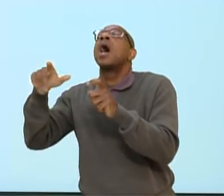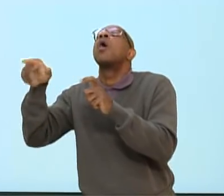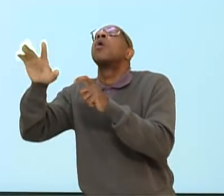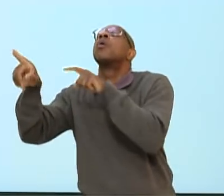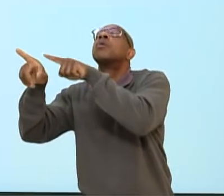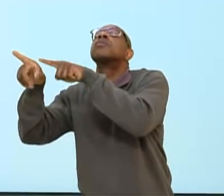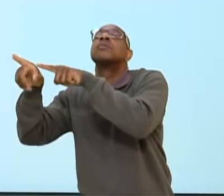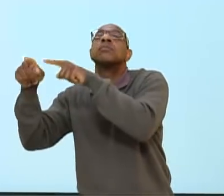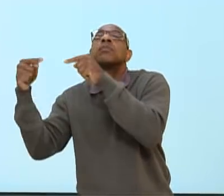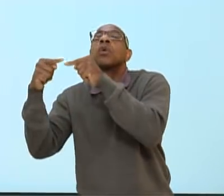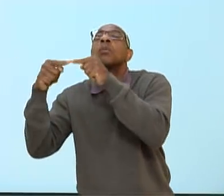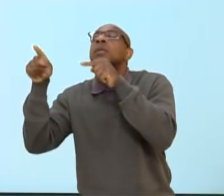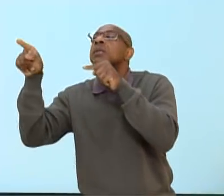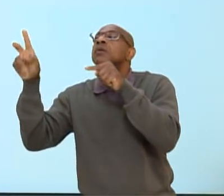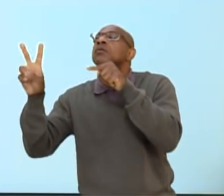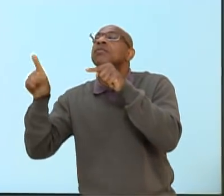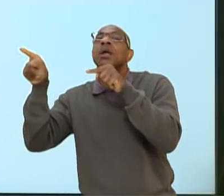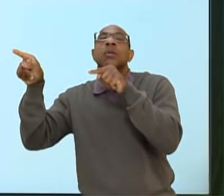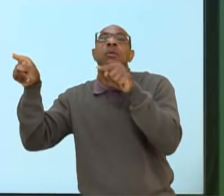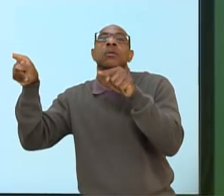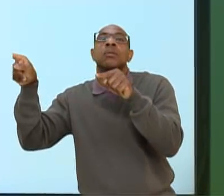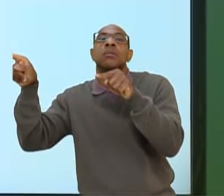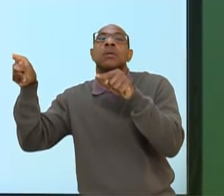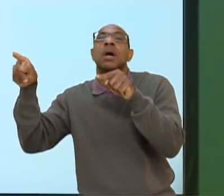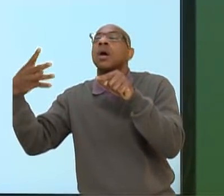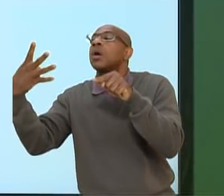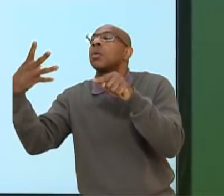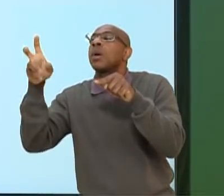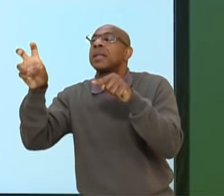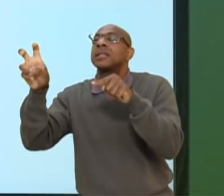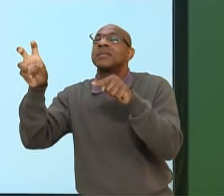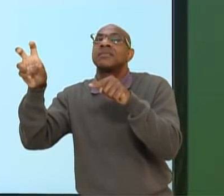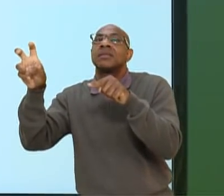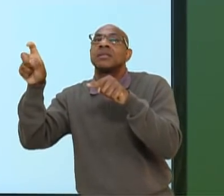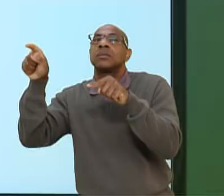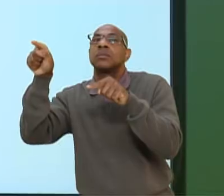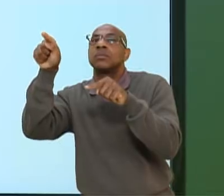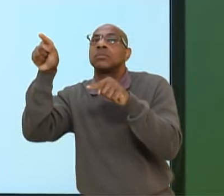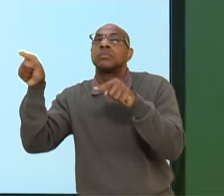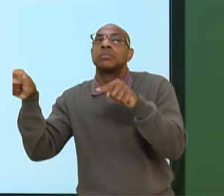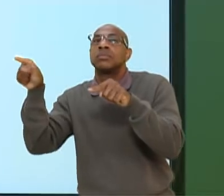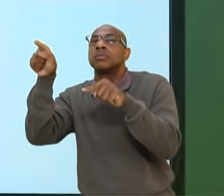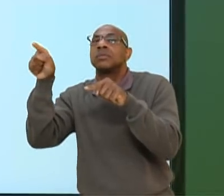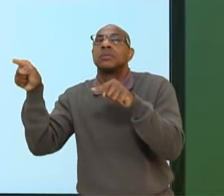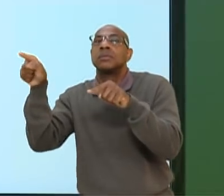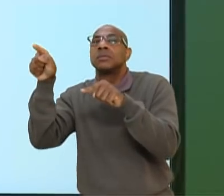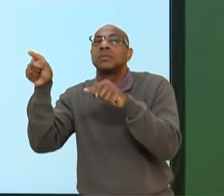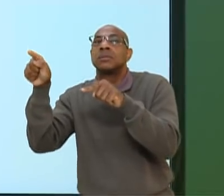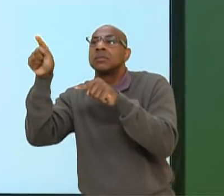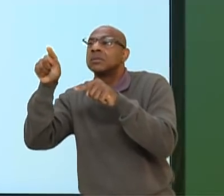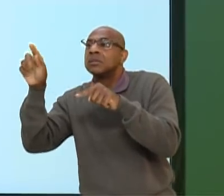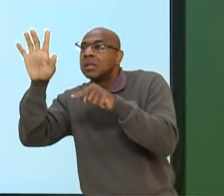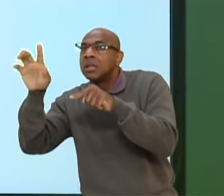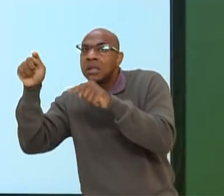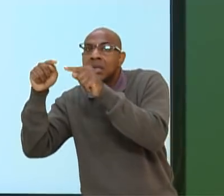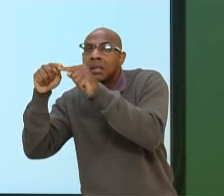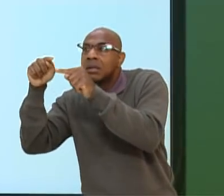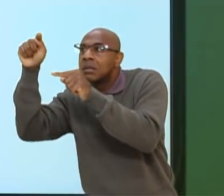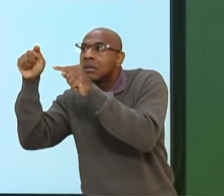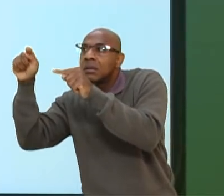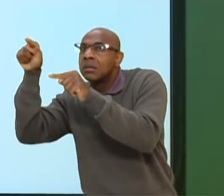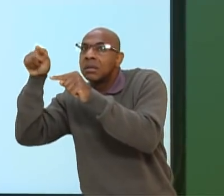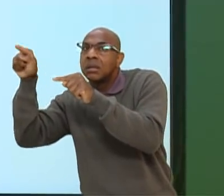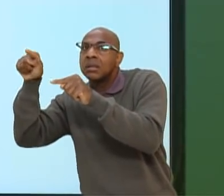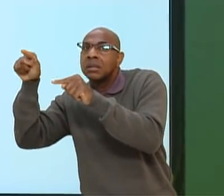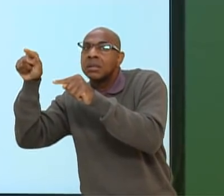dar esse valor? Aonde é 45 para cá. Ou seja, a gente tem que pegar e tirar π